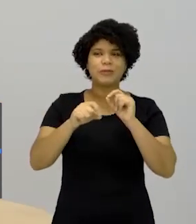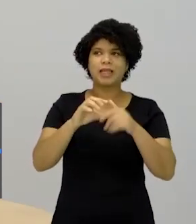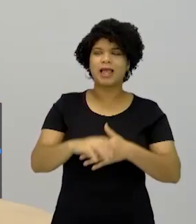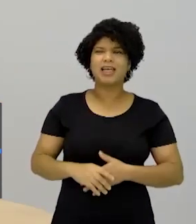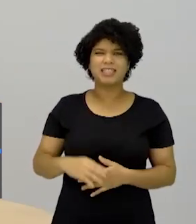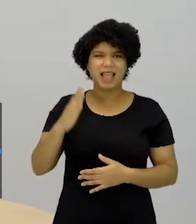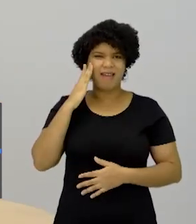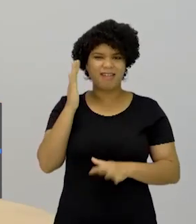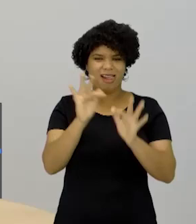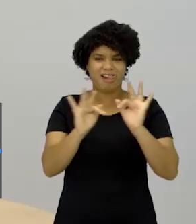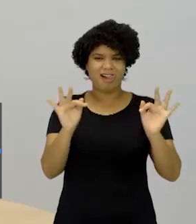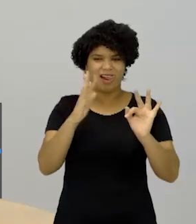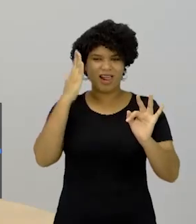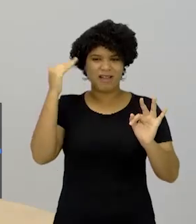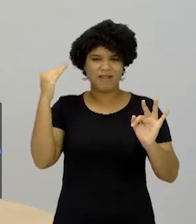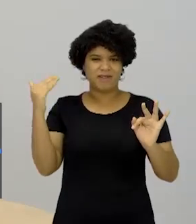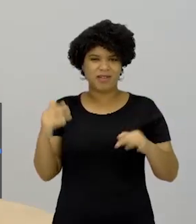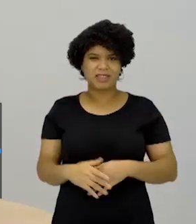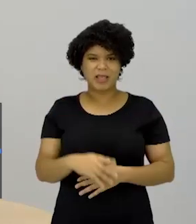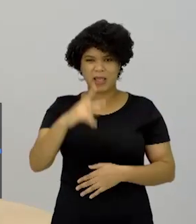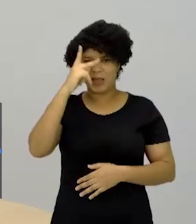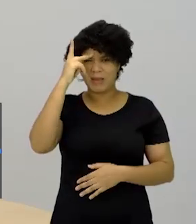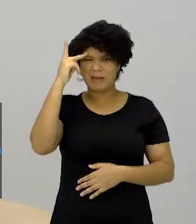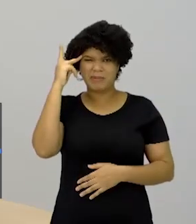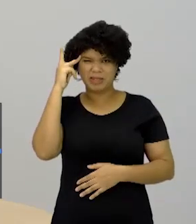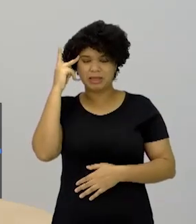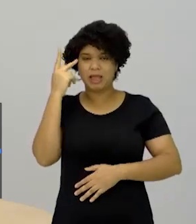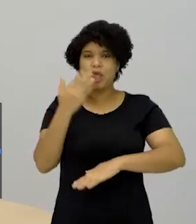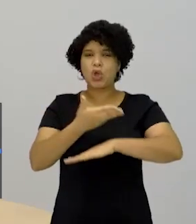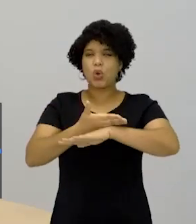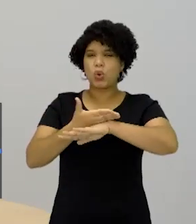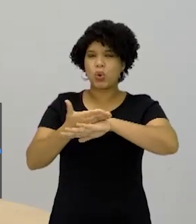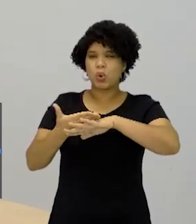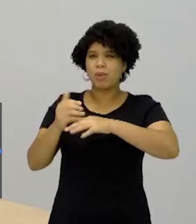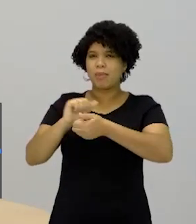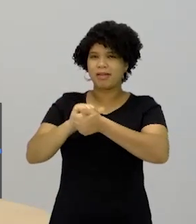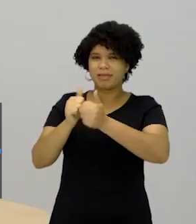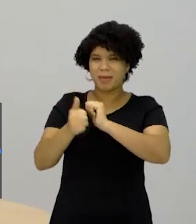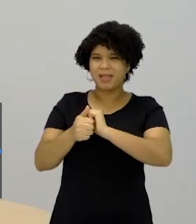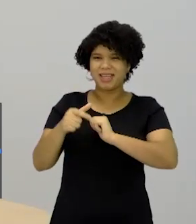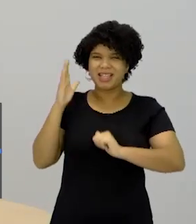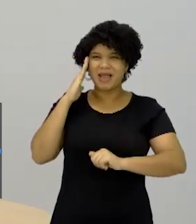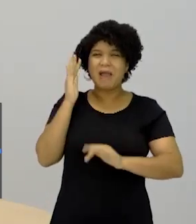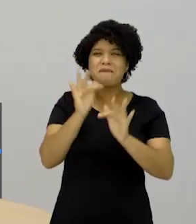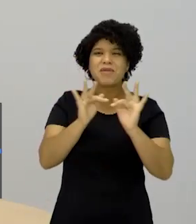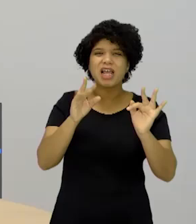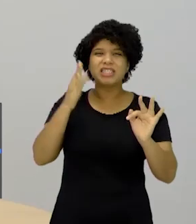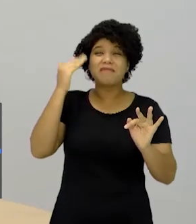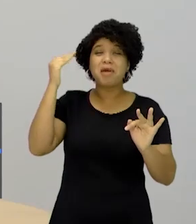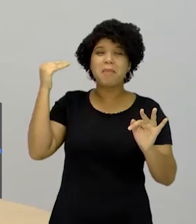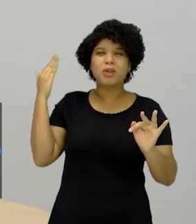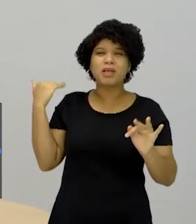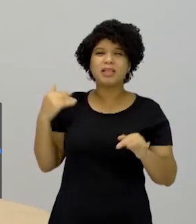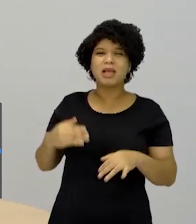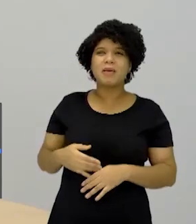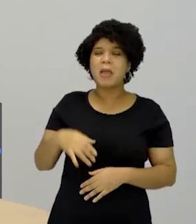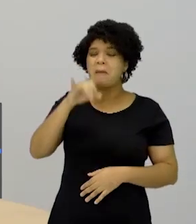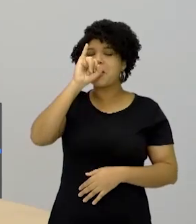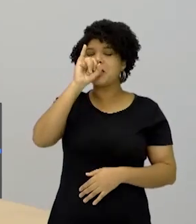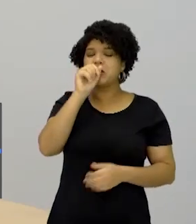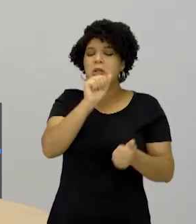aquela frase, se mistura com porcos, come lavagem, né? Minha mãe fala muito isso pra mim. Aí veio na minha cabeça,